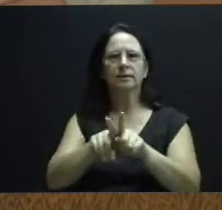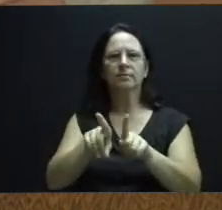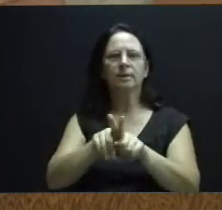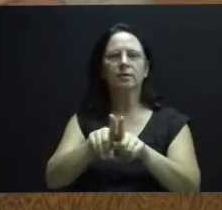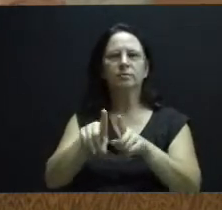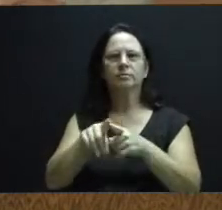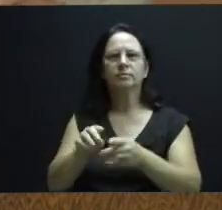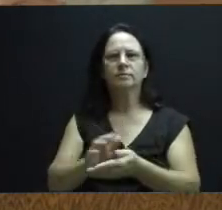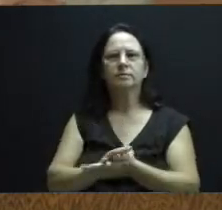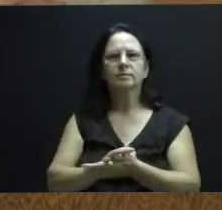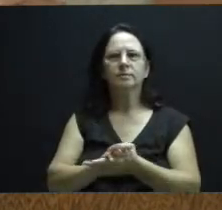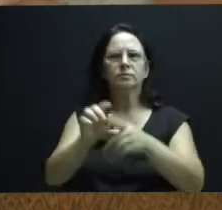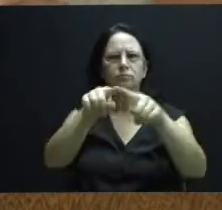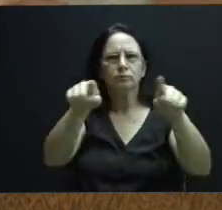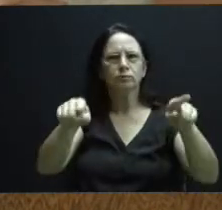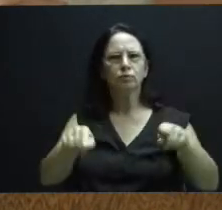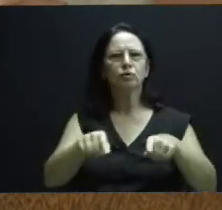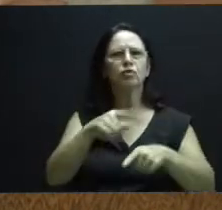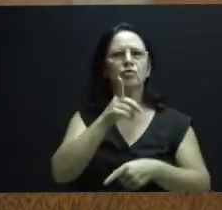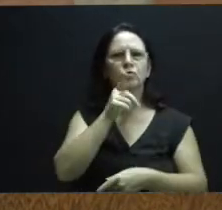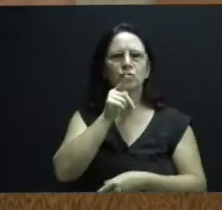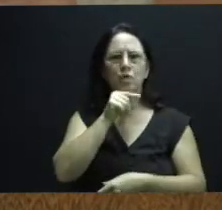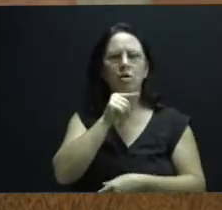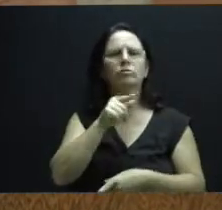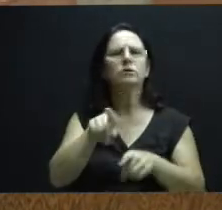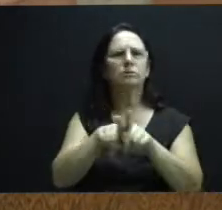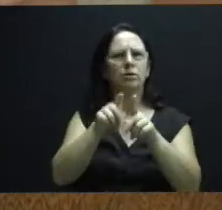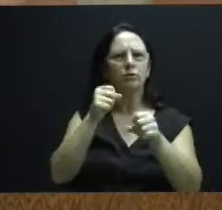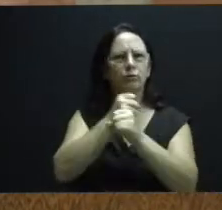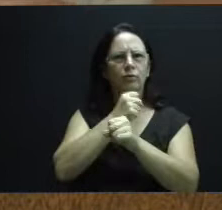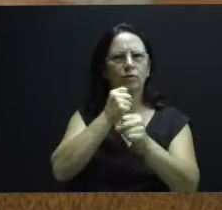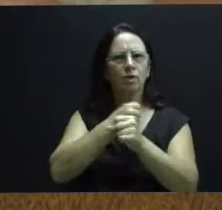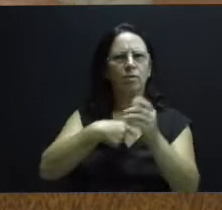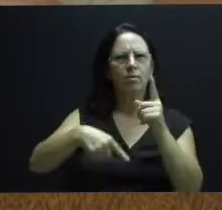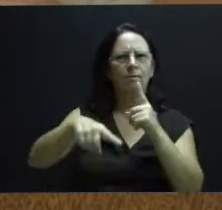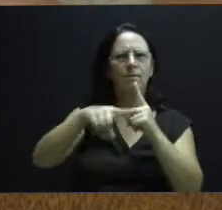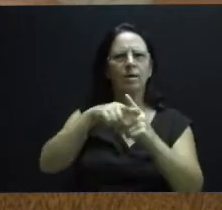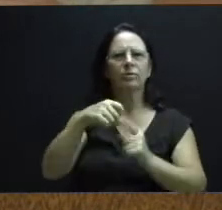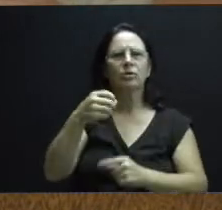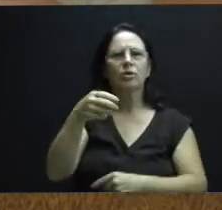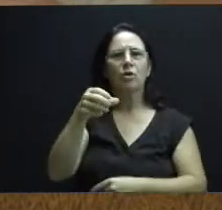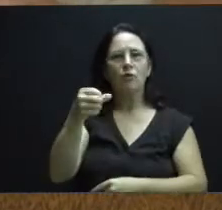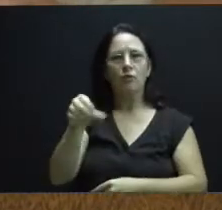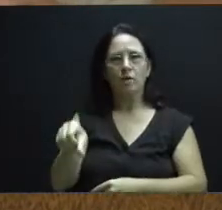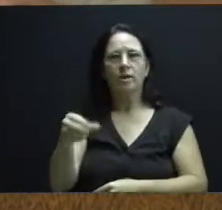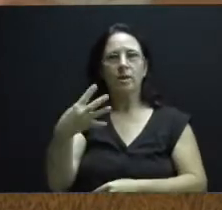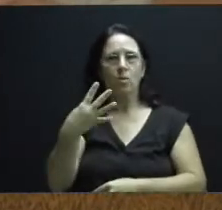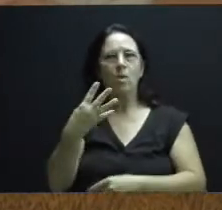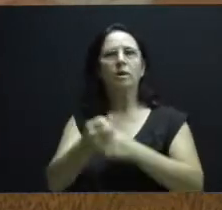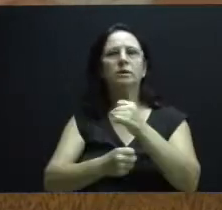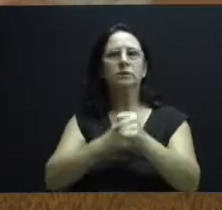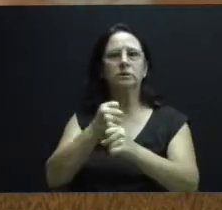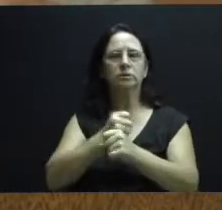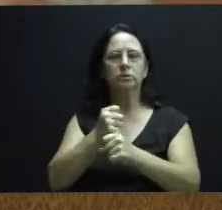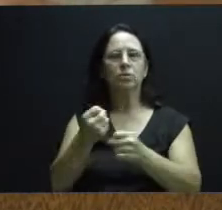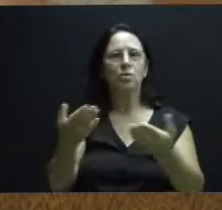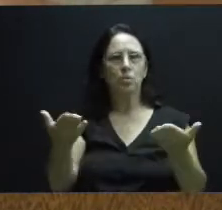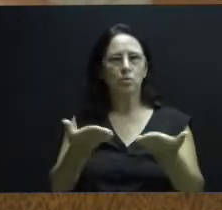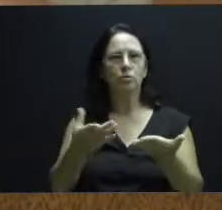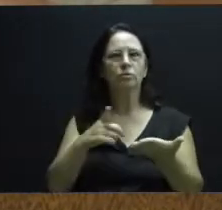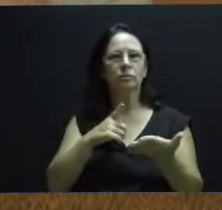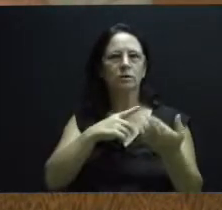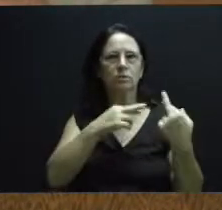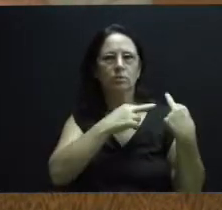de metros cúbicos de água e que foi construída há mais de 94 anos hoje tendo como